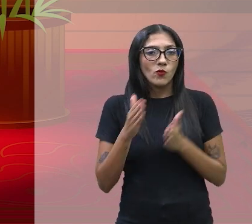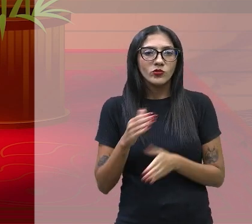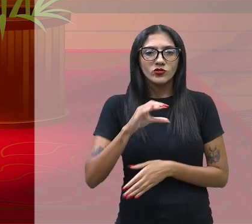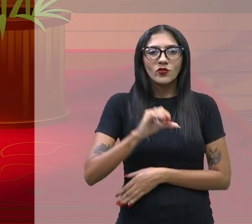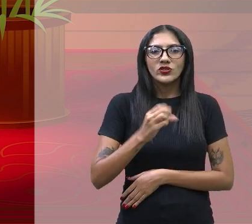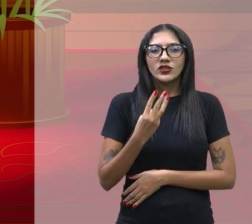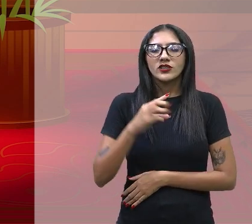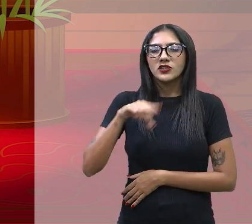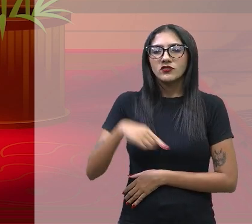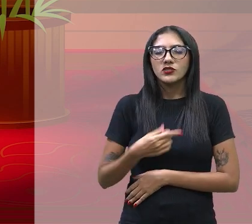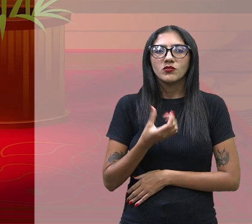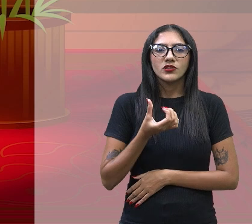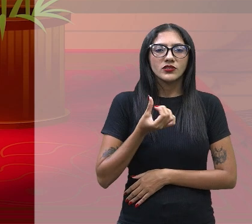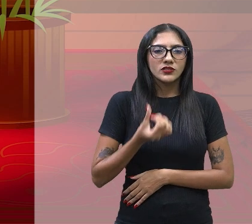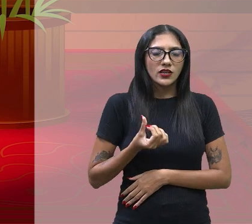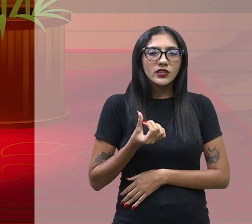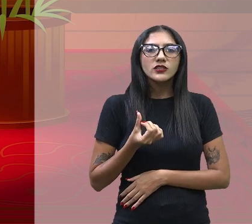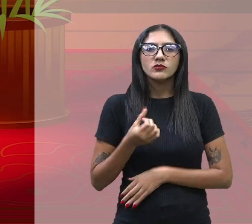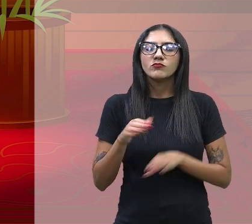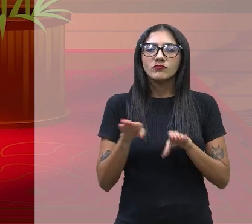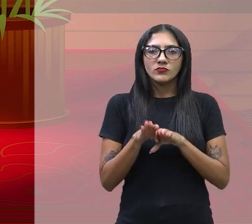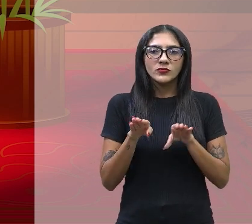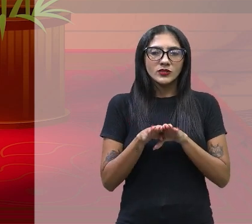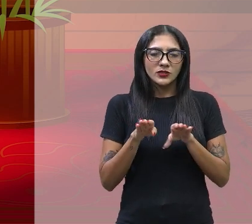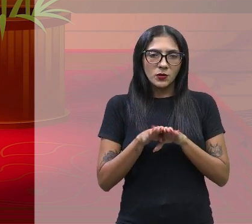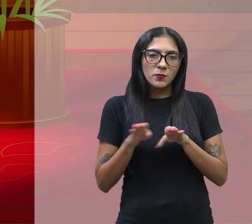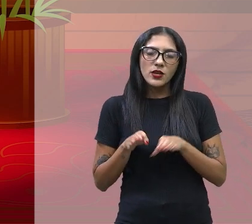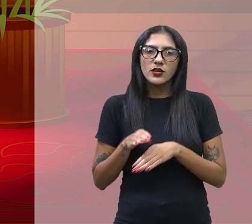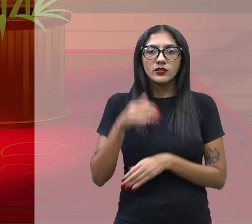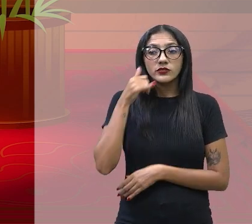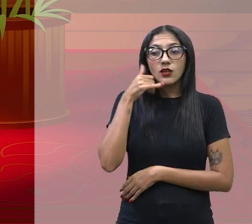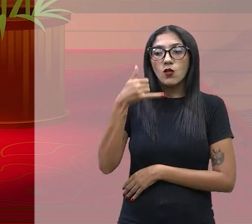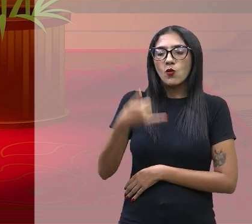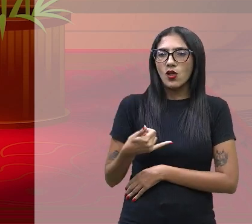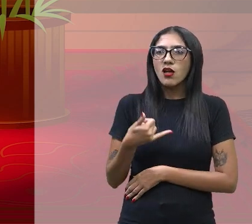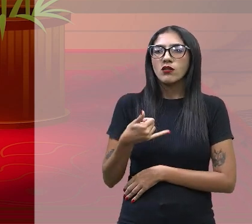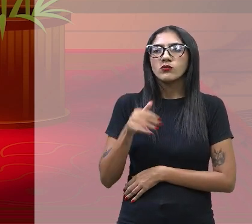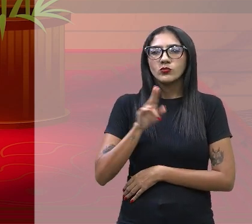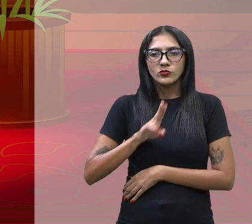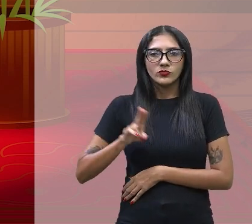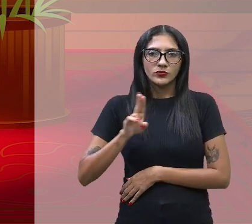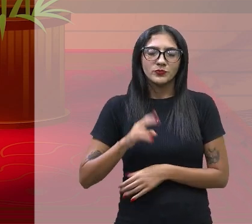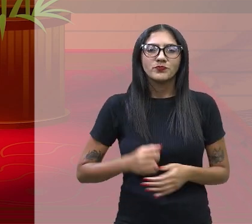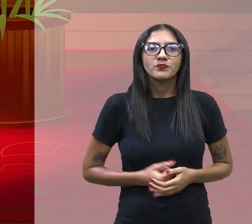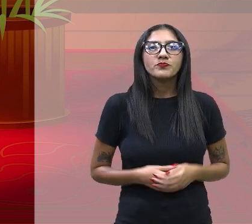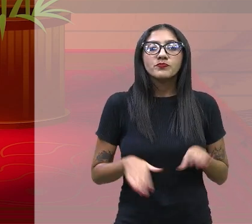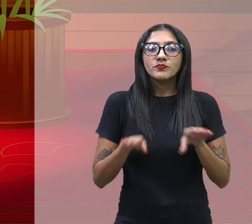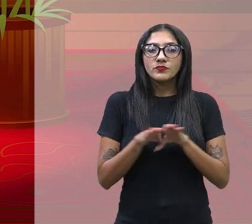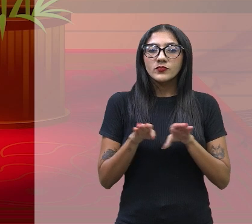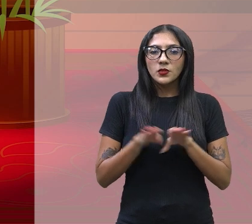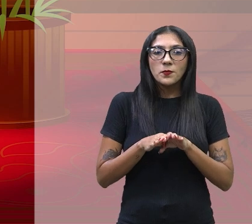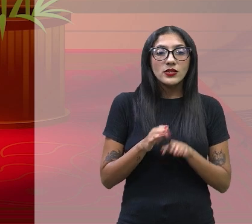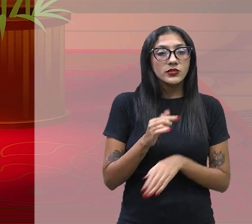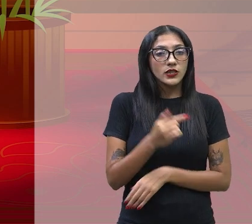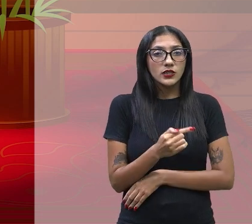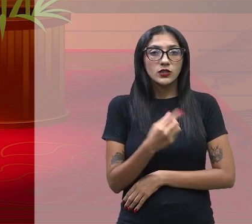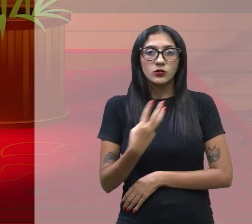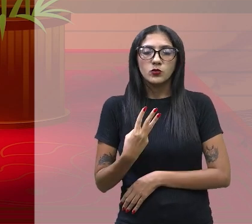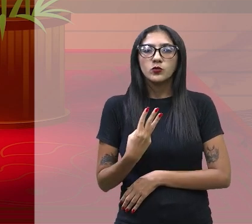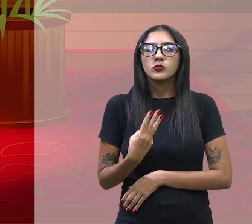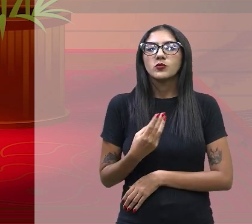93,6% ouvem as playlists em smartphones. Além disso,